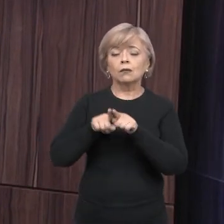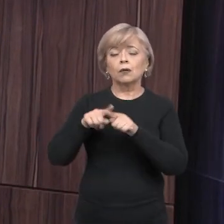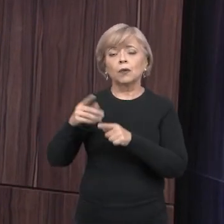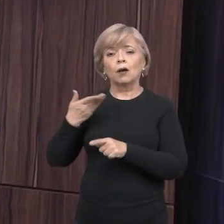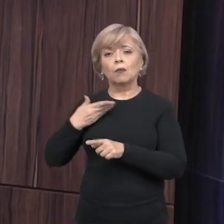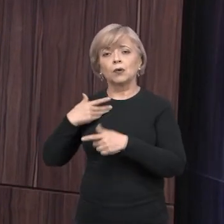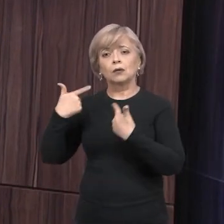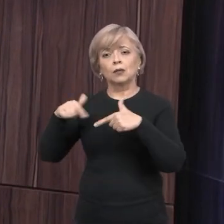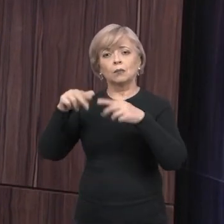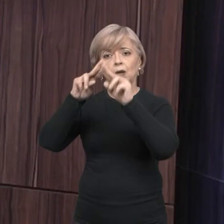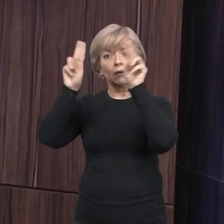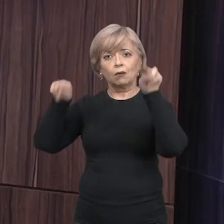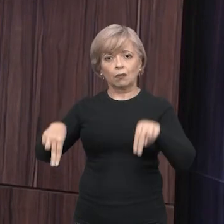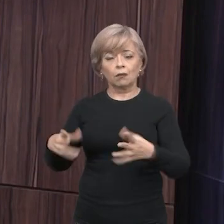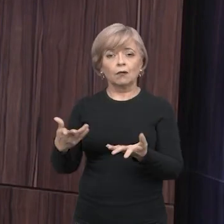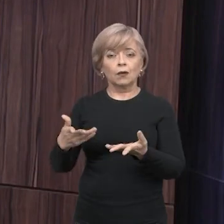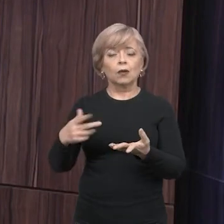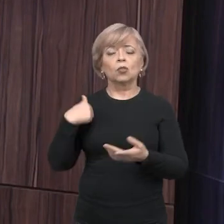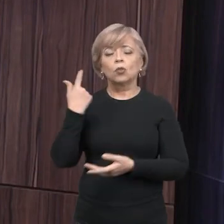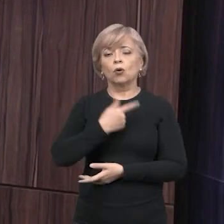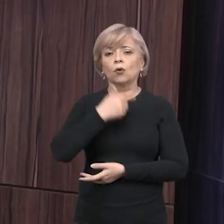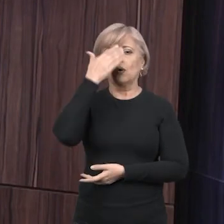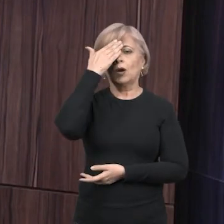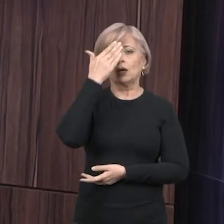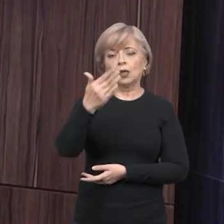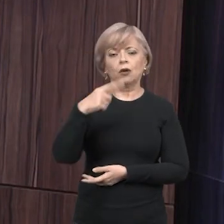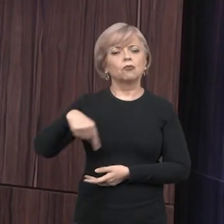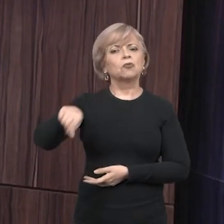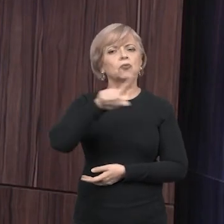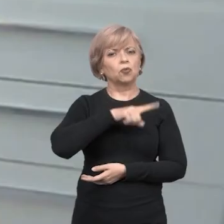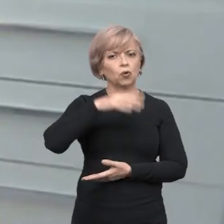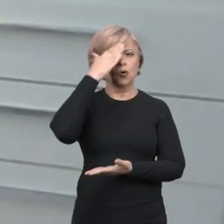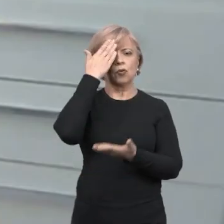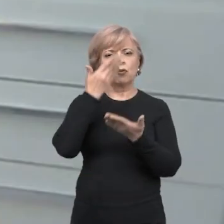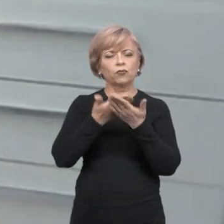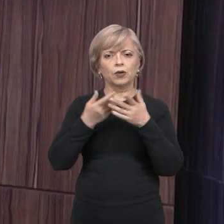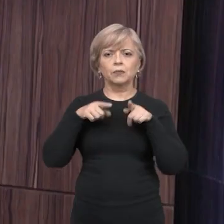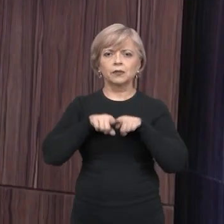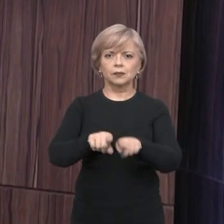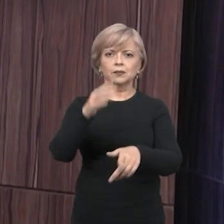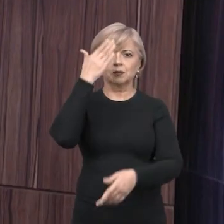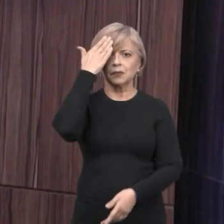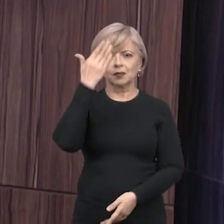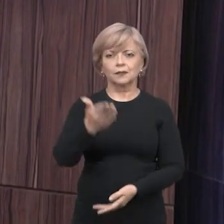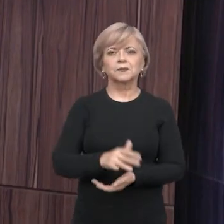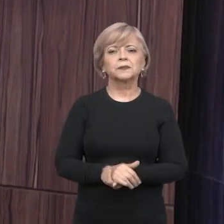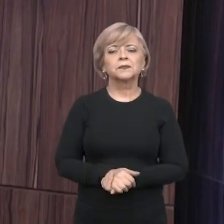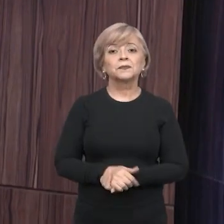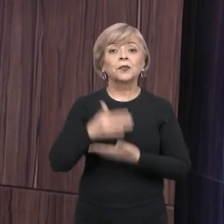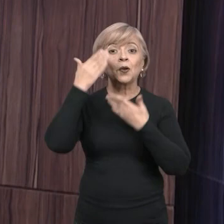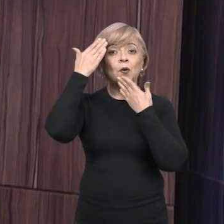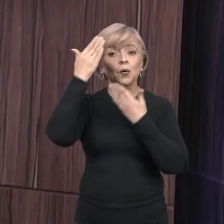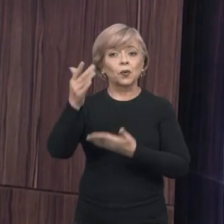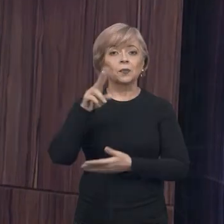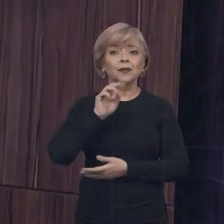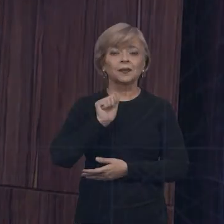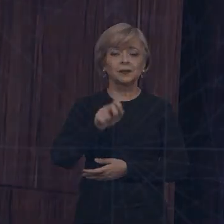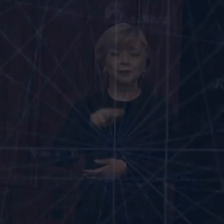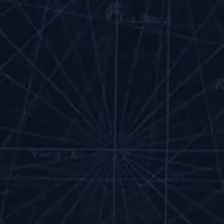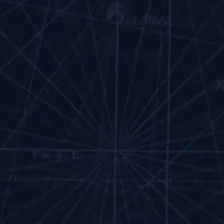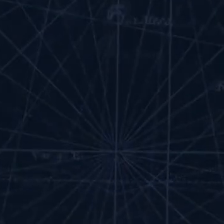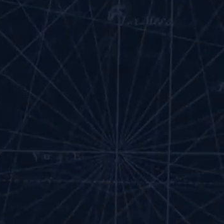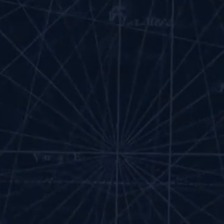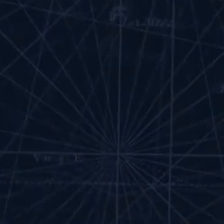colegas aos quais agradecemos a confiança EA parceria Muito obrigado muito Oi Ana Maria